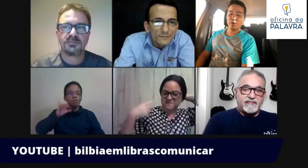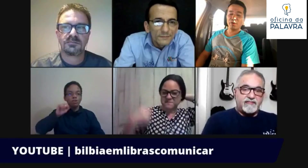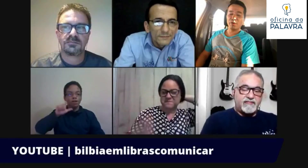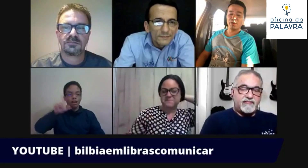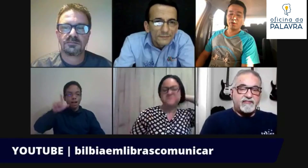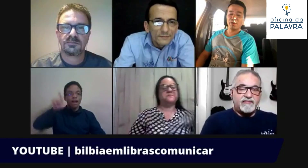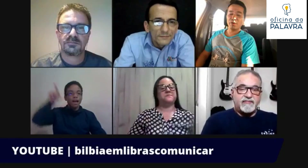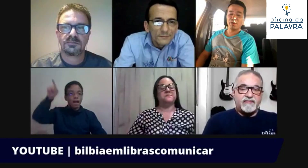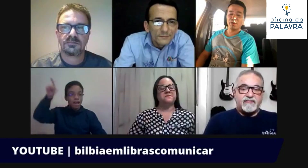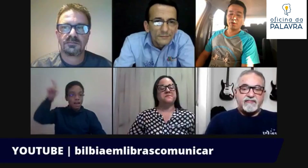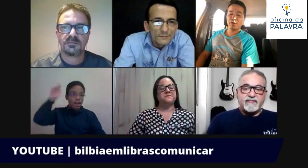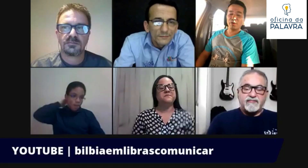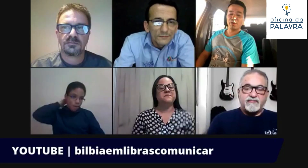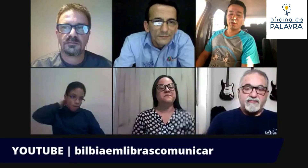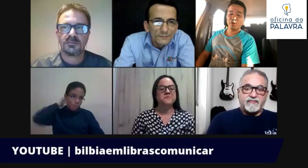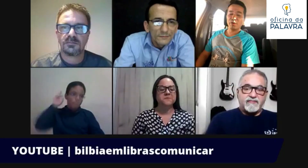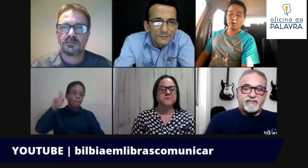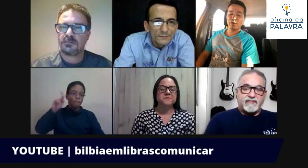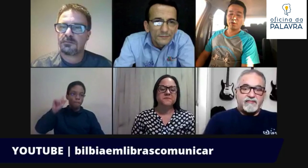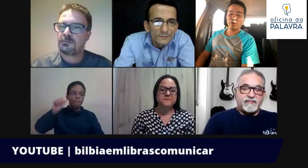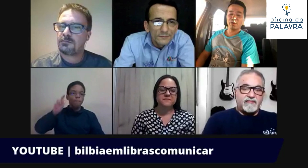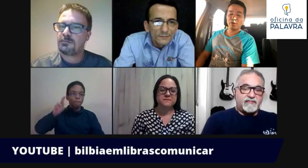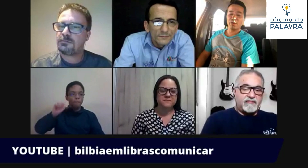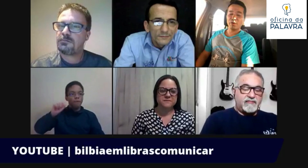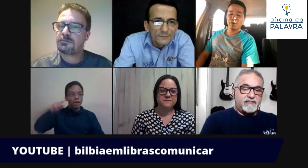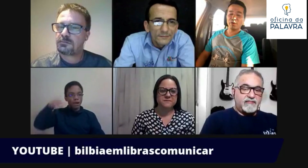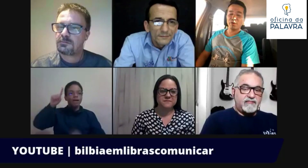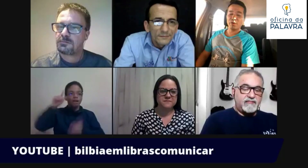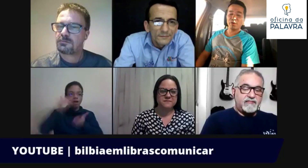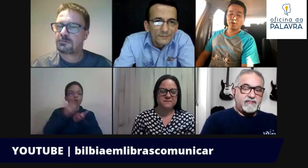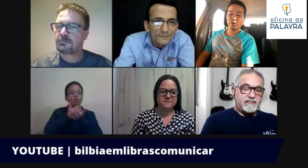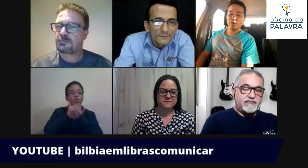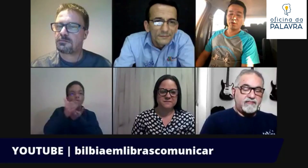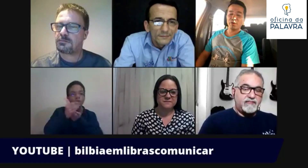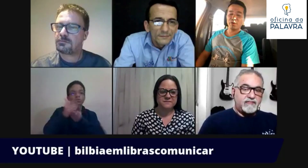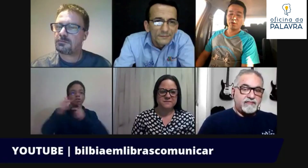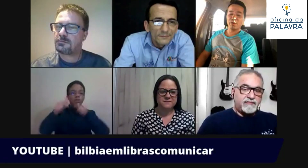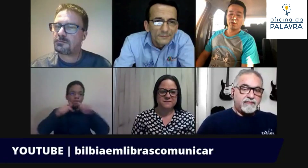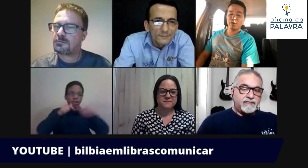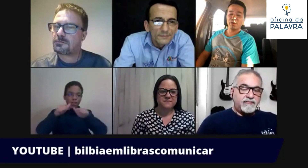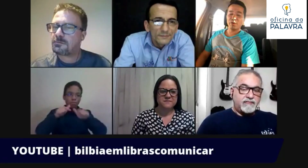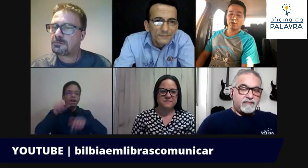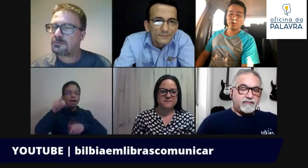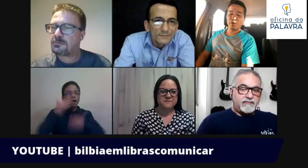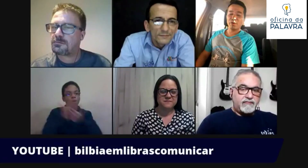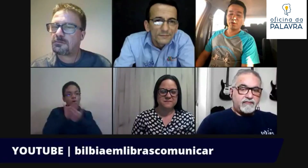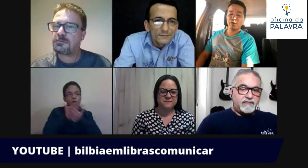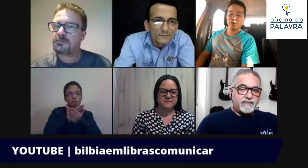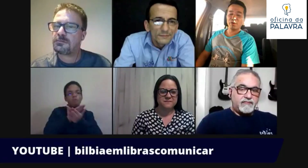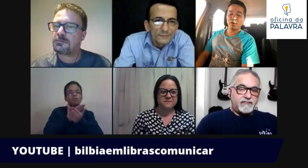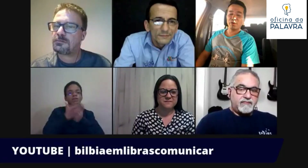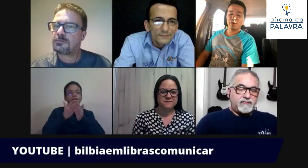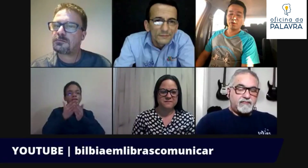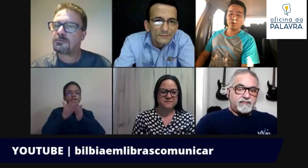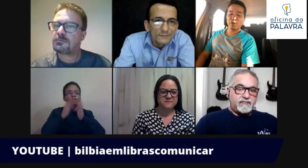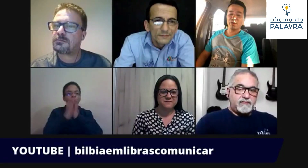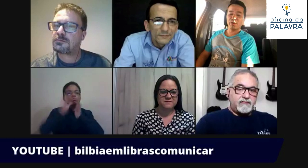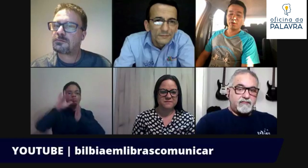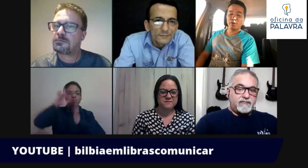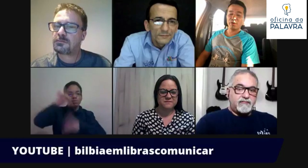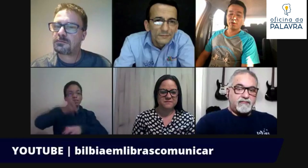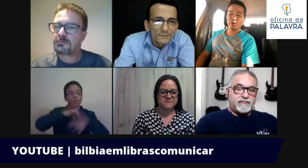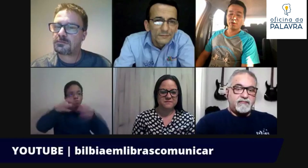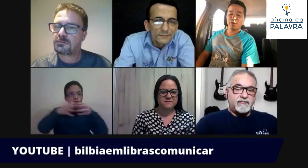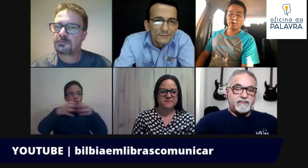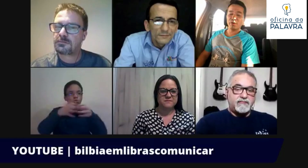do Brasil. Esse trabalho começou lá quando eu comecei a estudar a Bíblia e tinha um grupo de